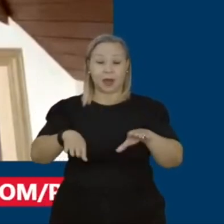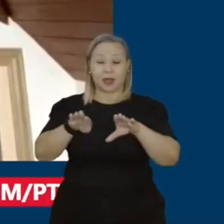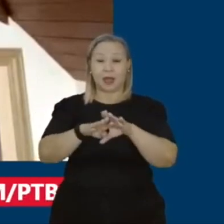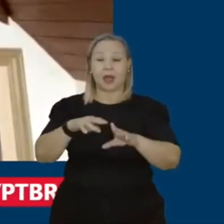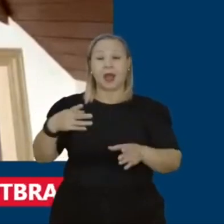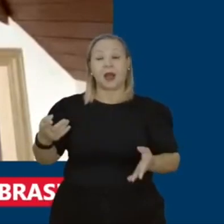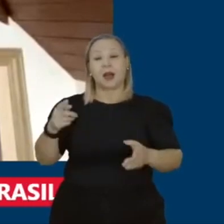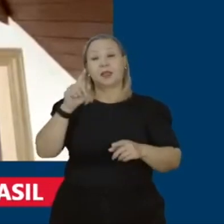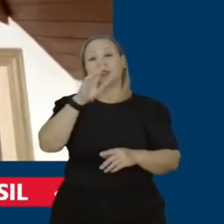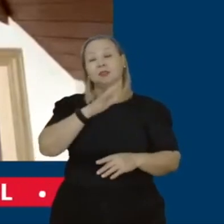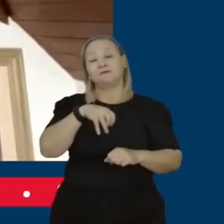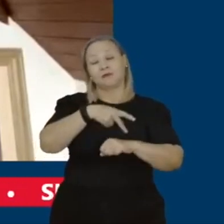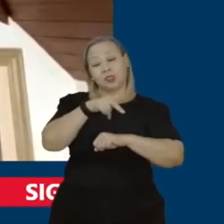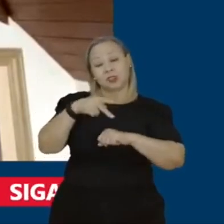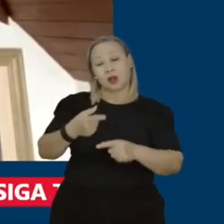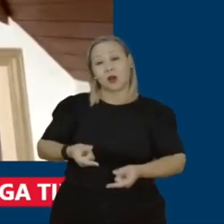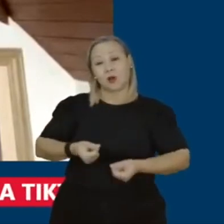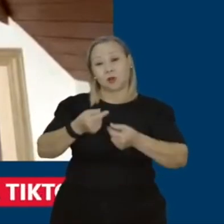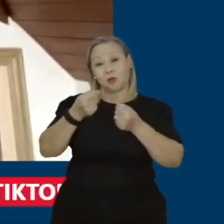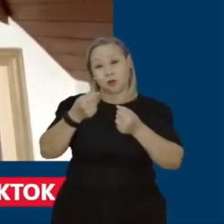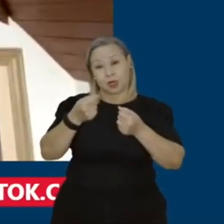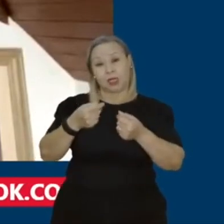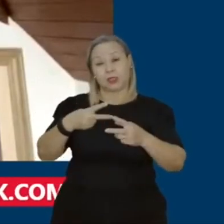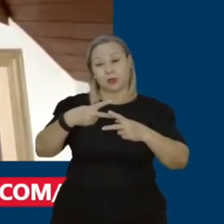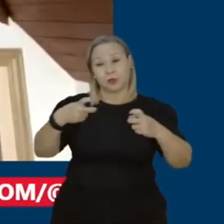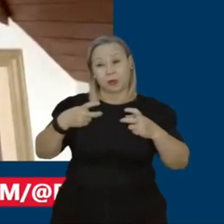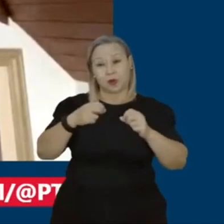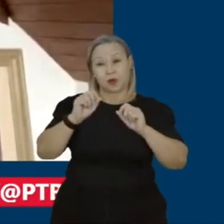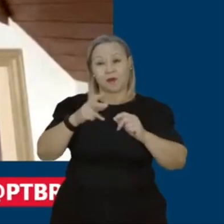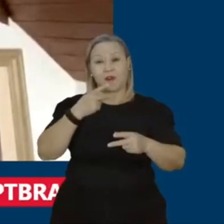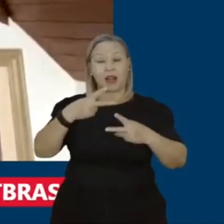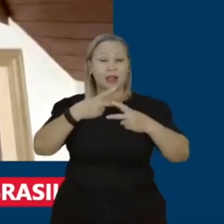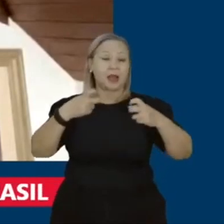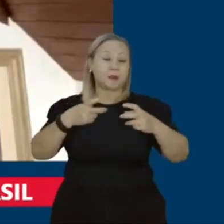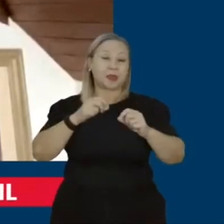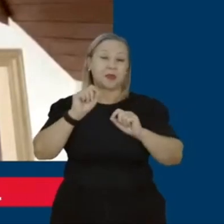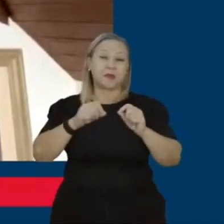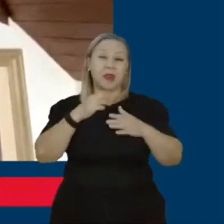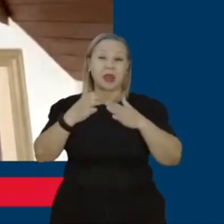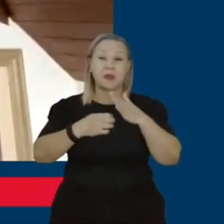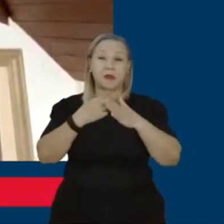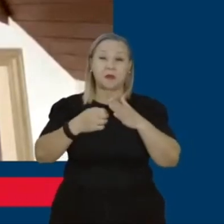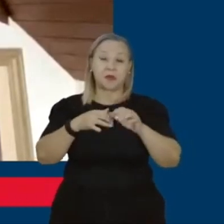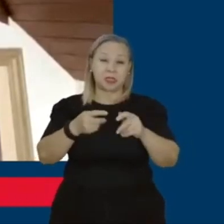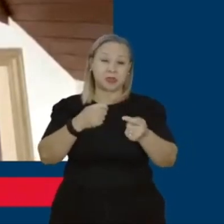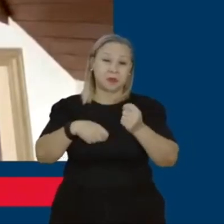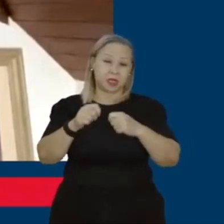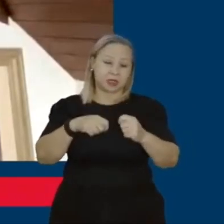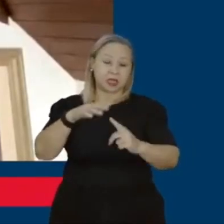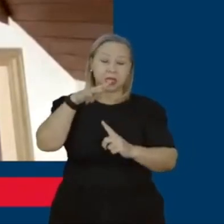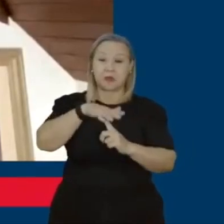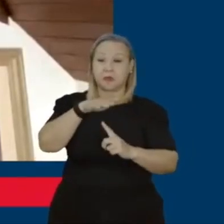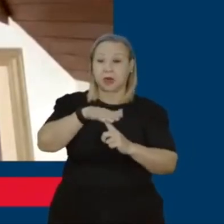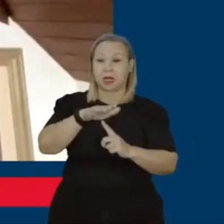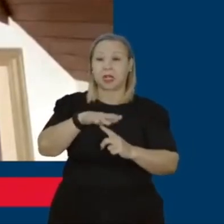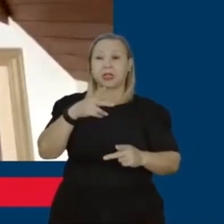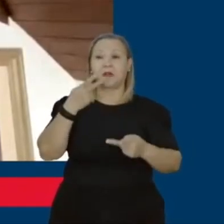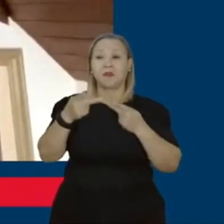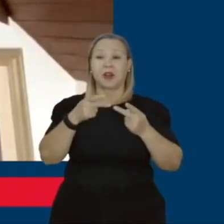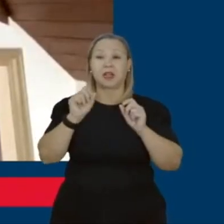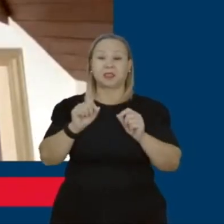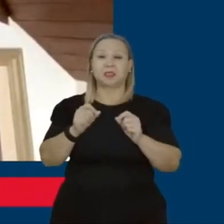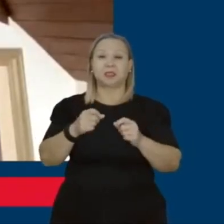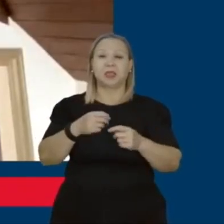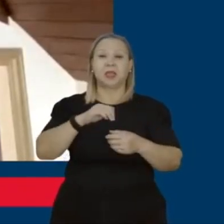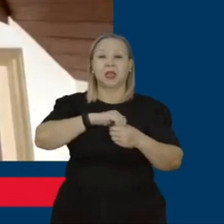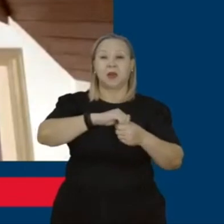internacional do preço do petróleo, que a Petrobras é uma empresa de mercado, como aqui no Paraná. esses caras estão dizendo. Diz que a Copel é uma